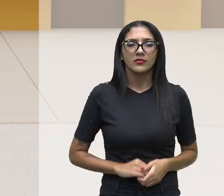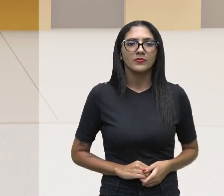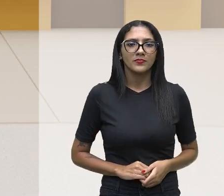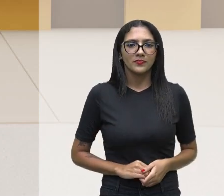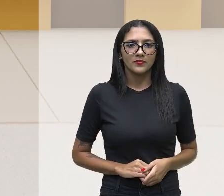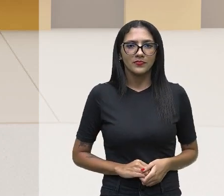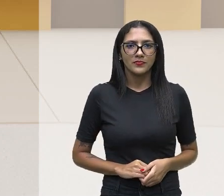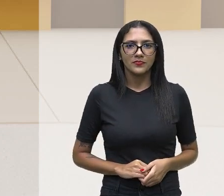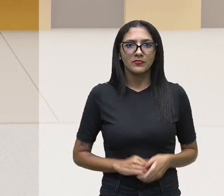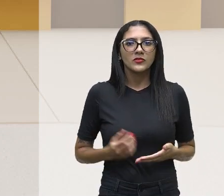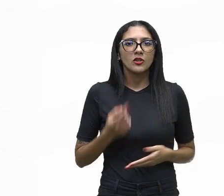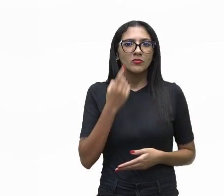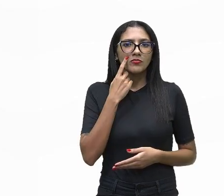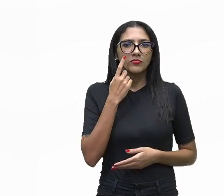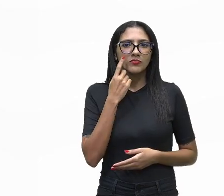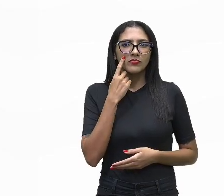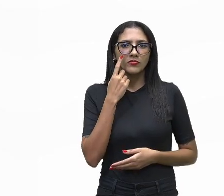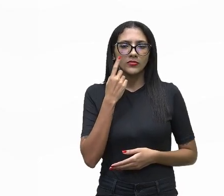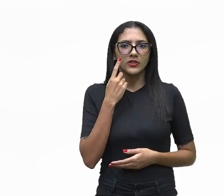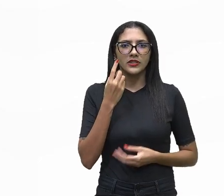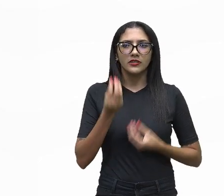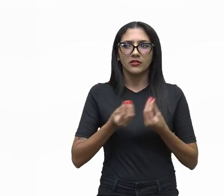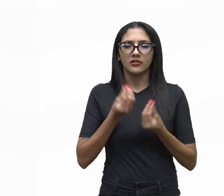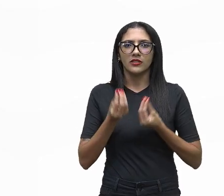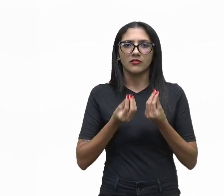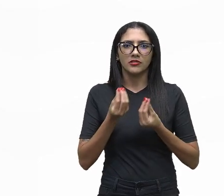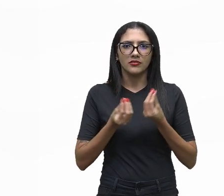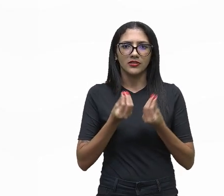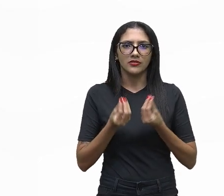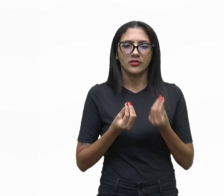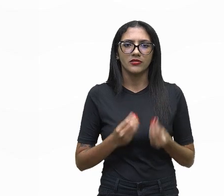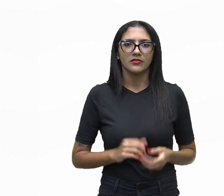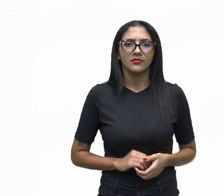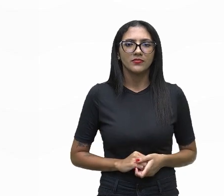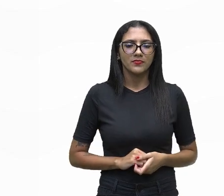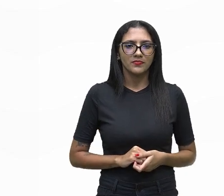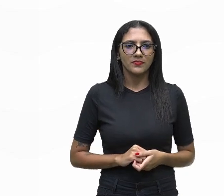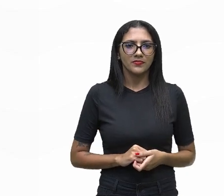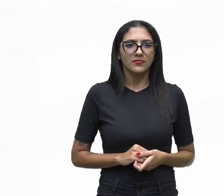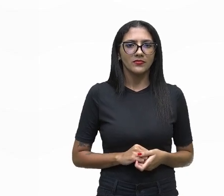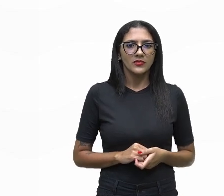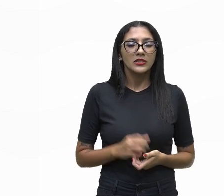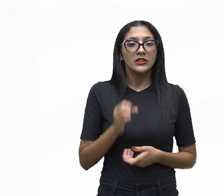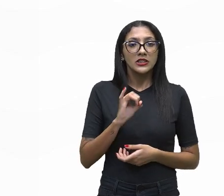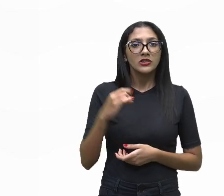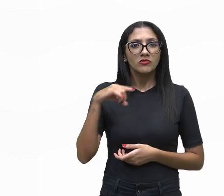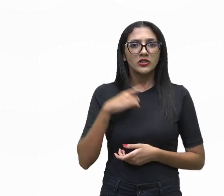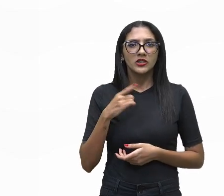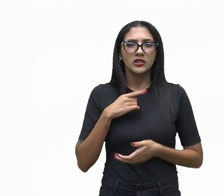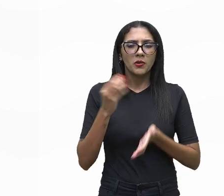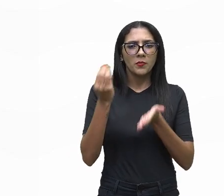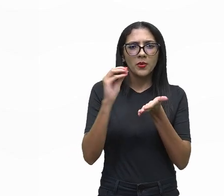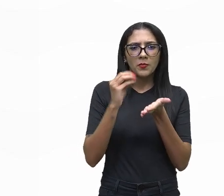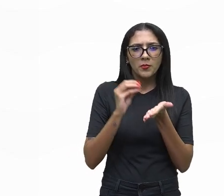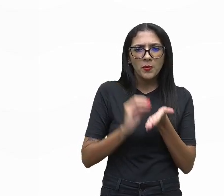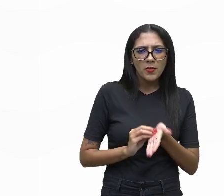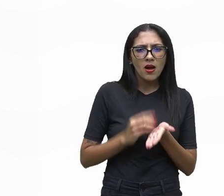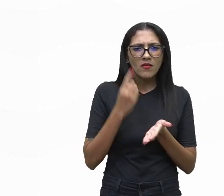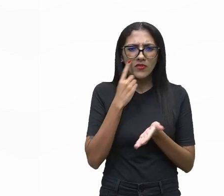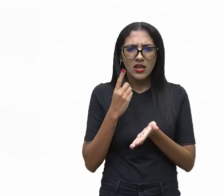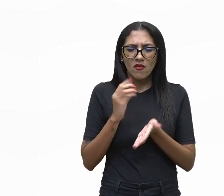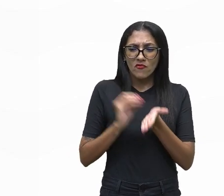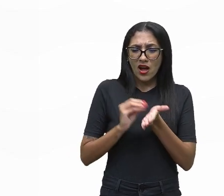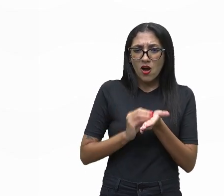qual o caminho para a gente seguir. Olha só, se você colocar tudo no papel e ver que vai faltar dinheiro para